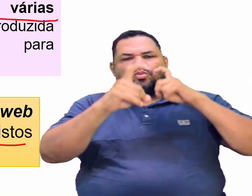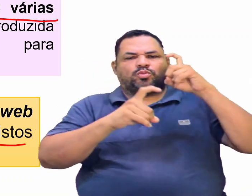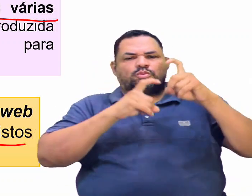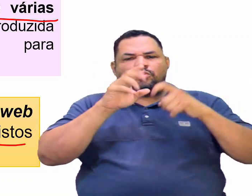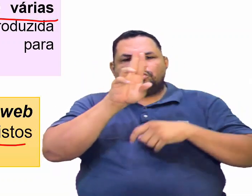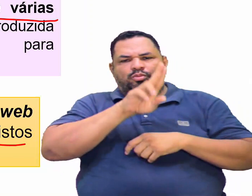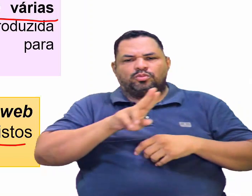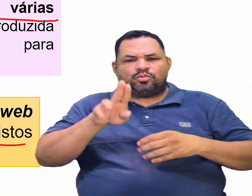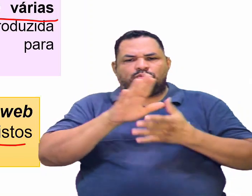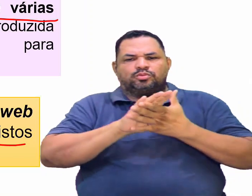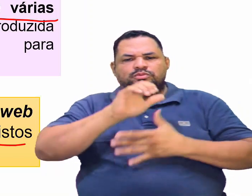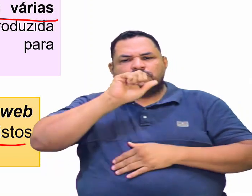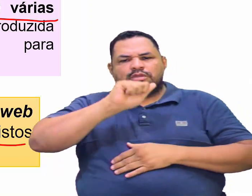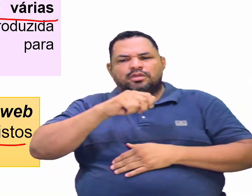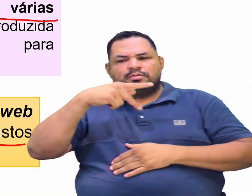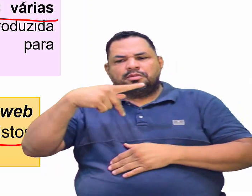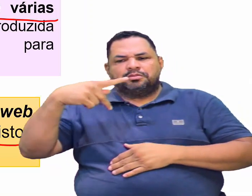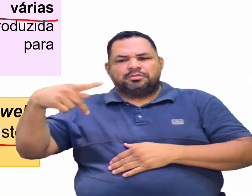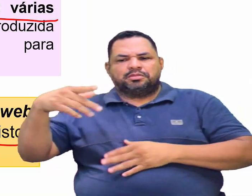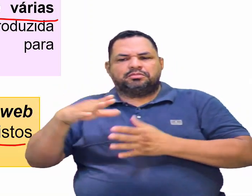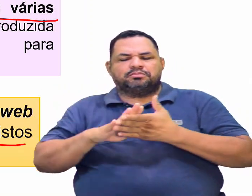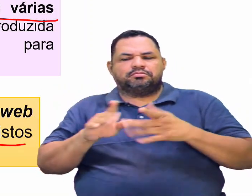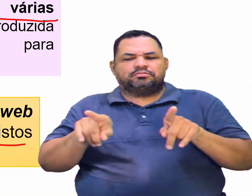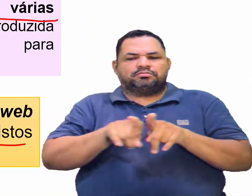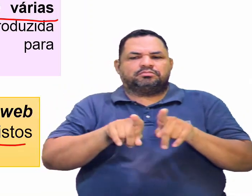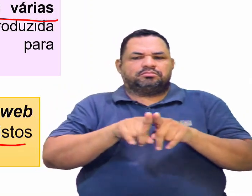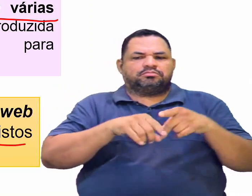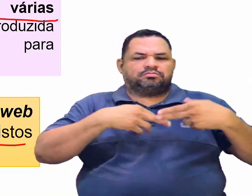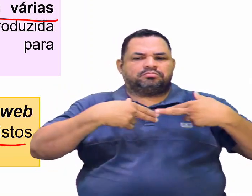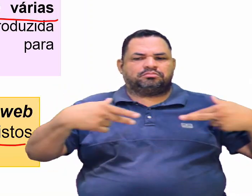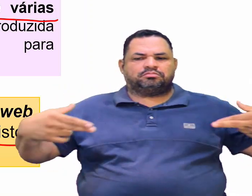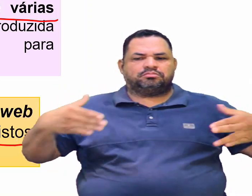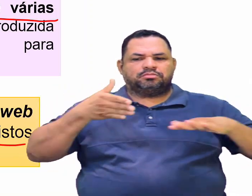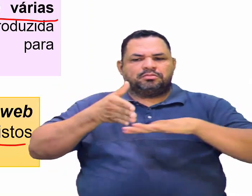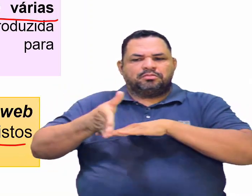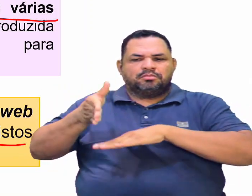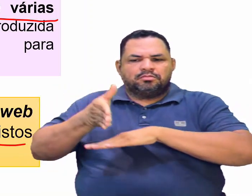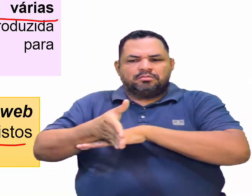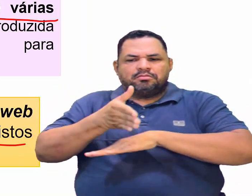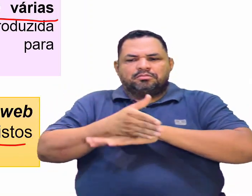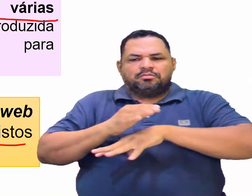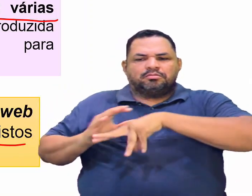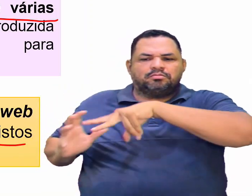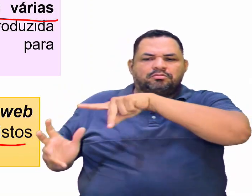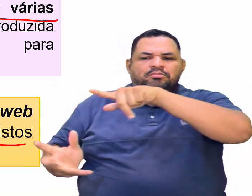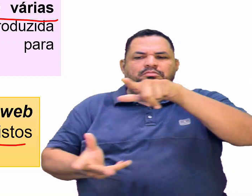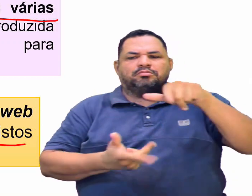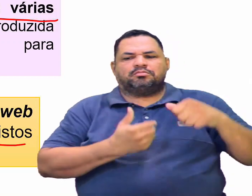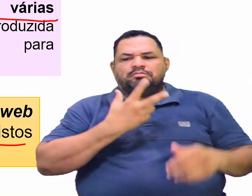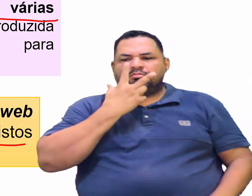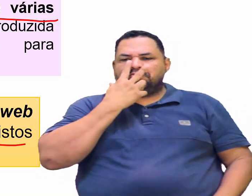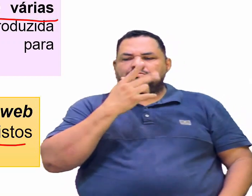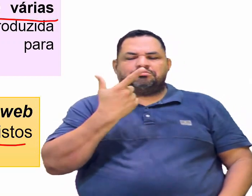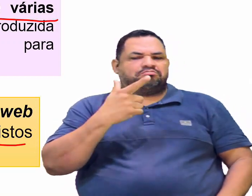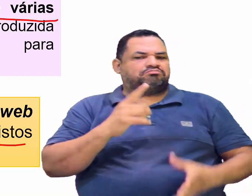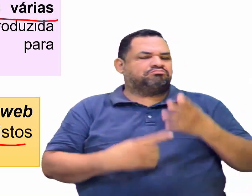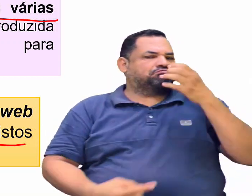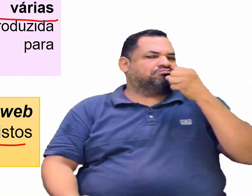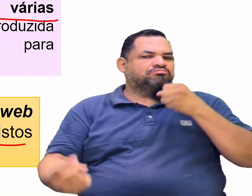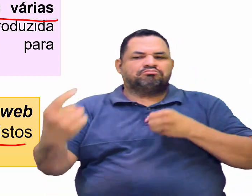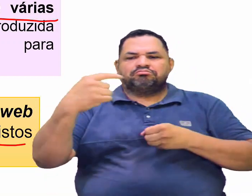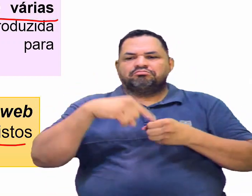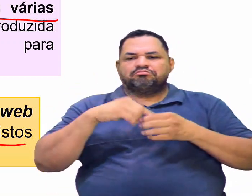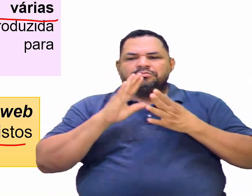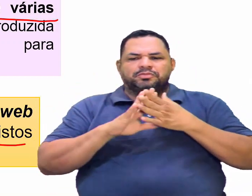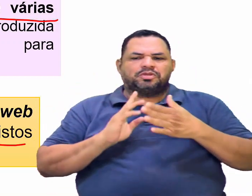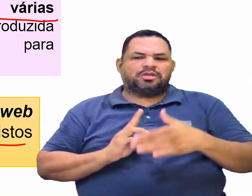usando aplicativos, programas, e aí a gente vai entrando cada vez mais nesse mundo que parece não ter volta,